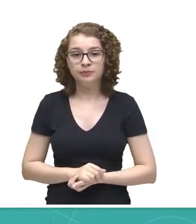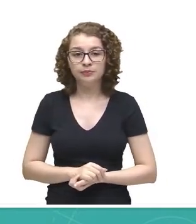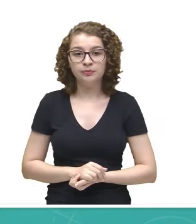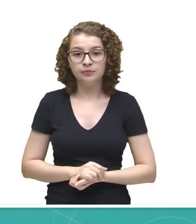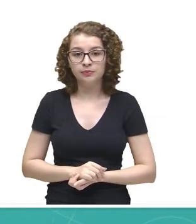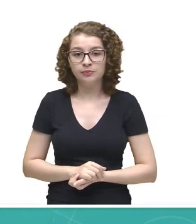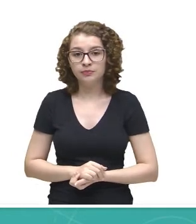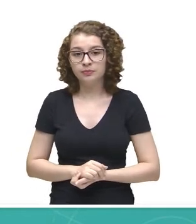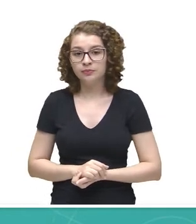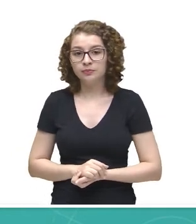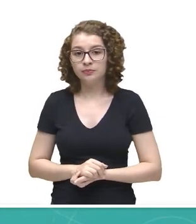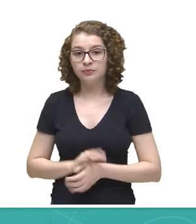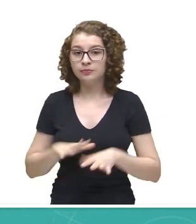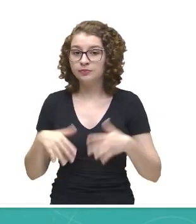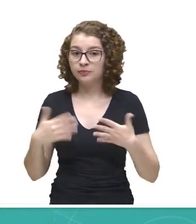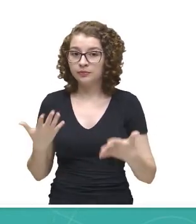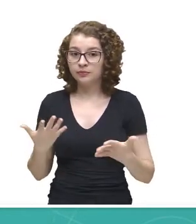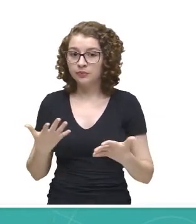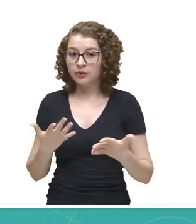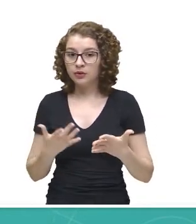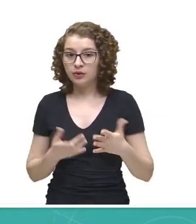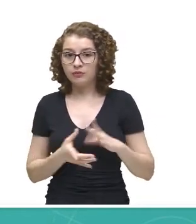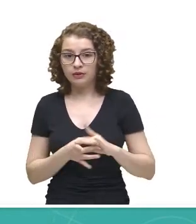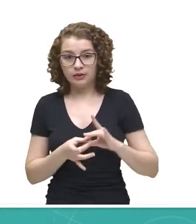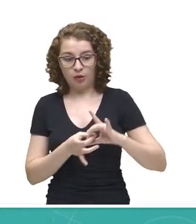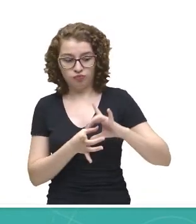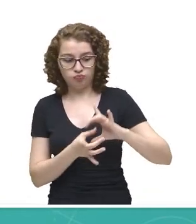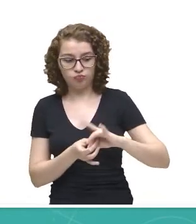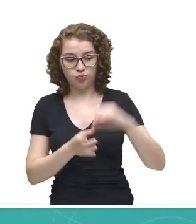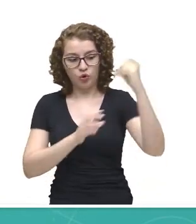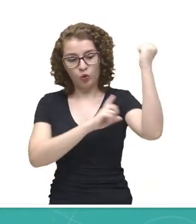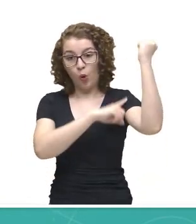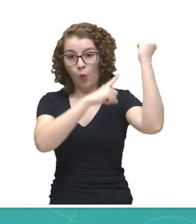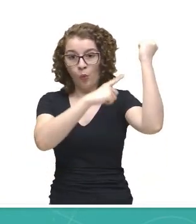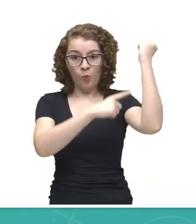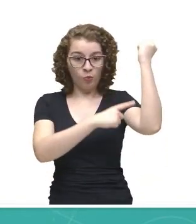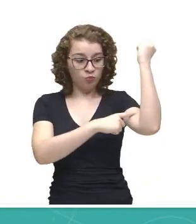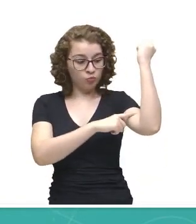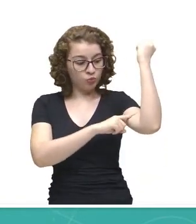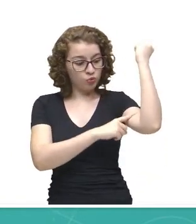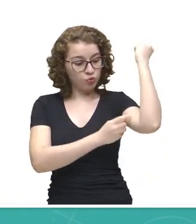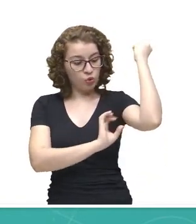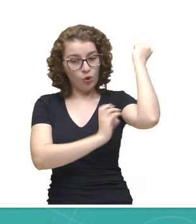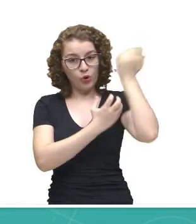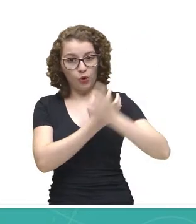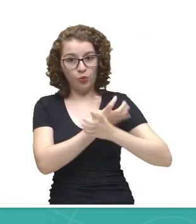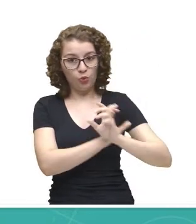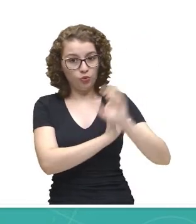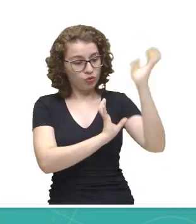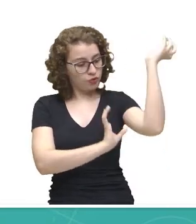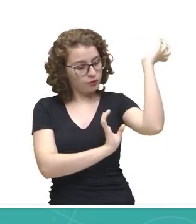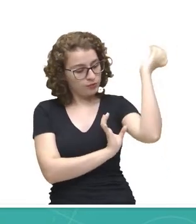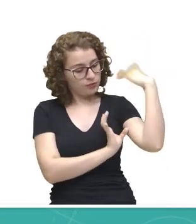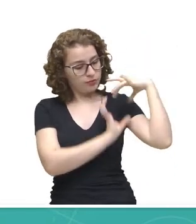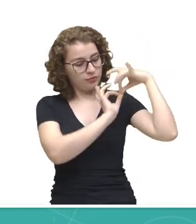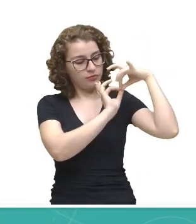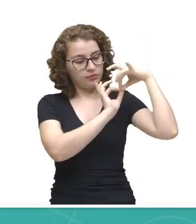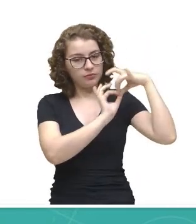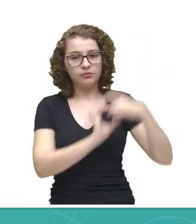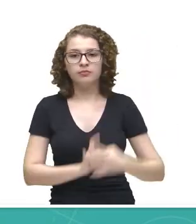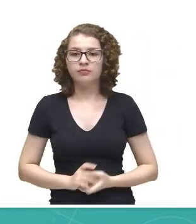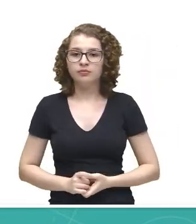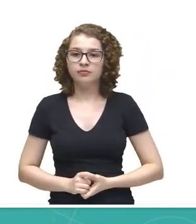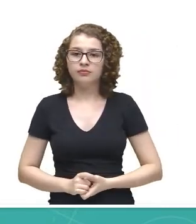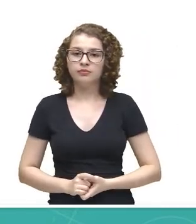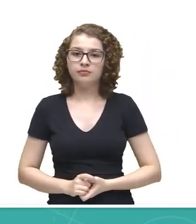O tendão, ele vai ligar aqui o músculo ao osso, tá? Ele vai fazer aqui, ó, essa conexão do músculo com